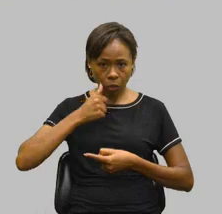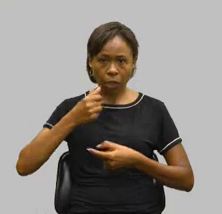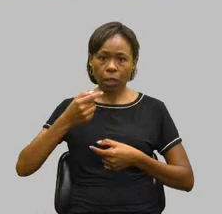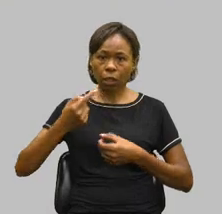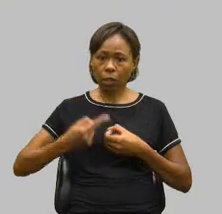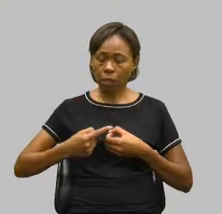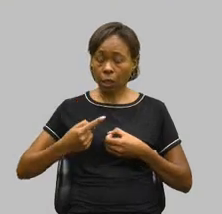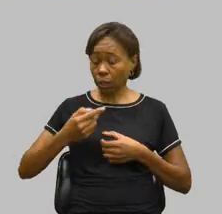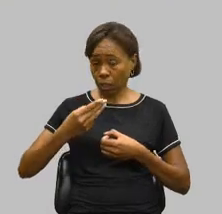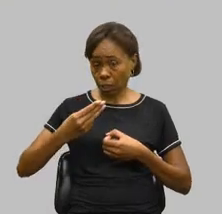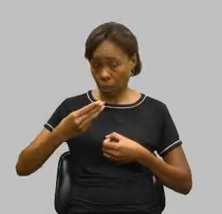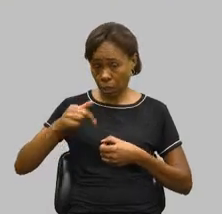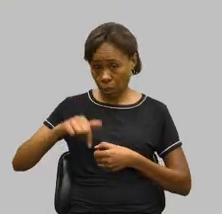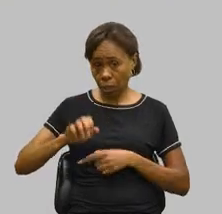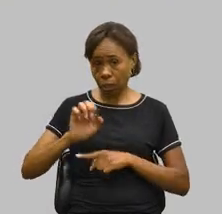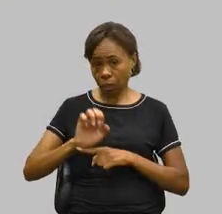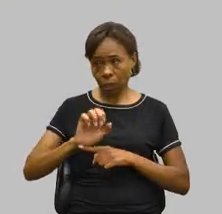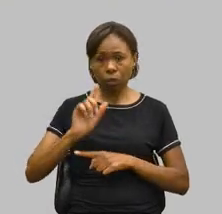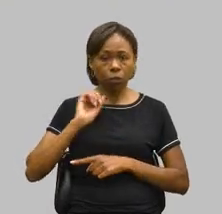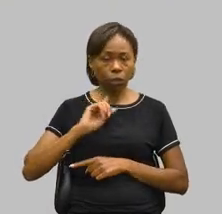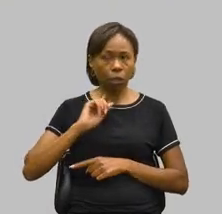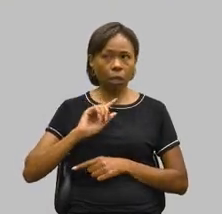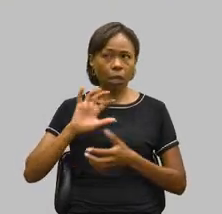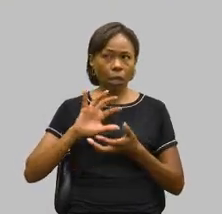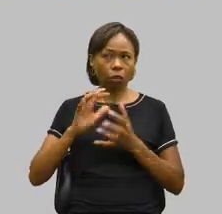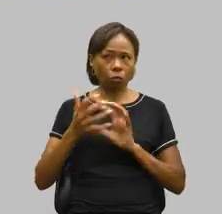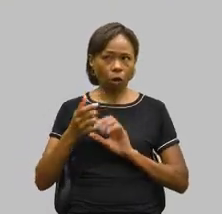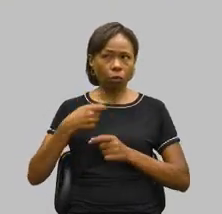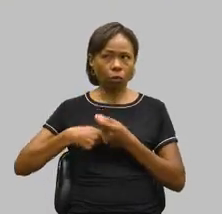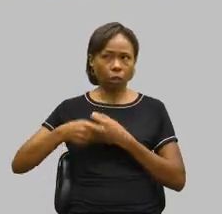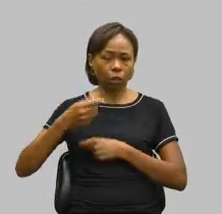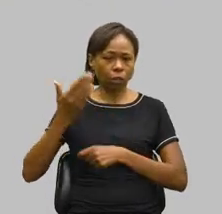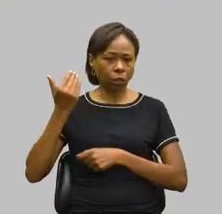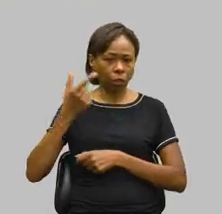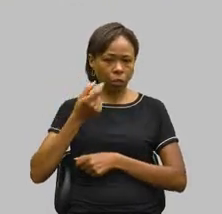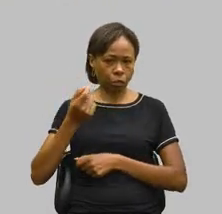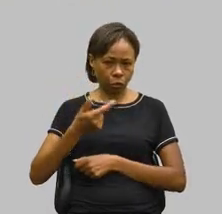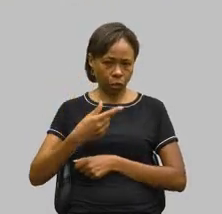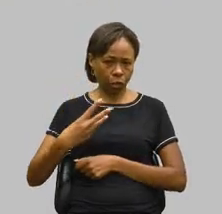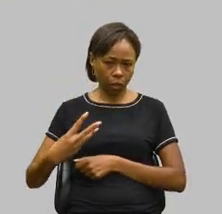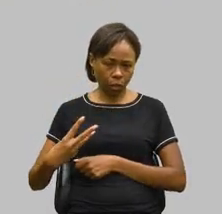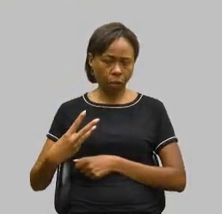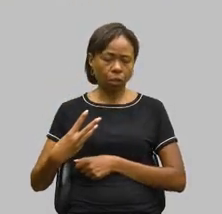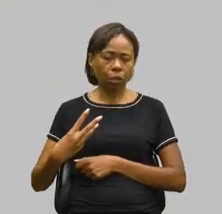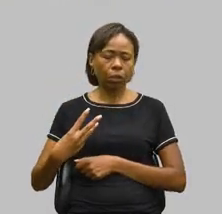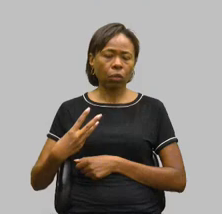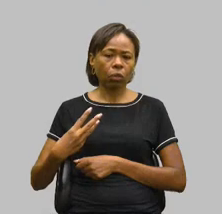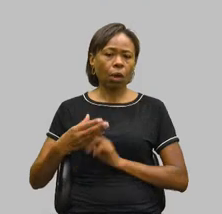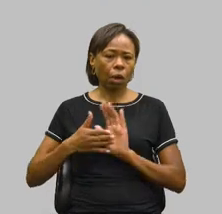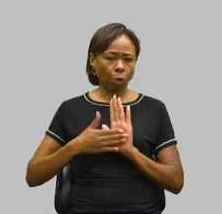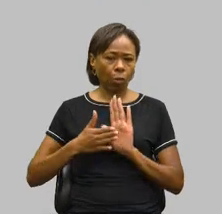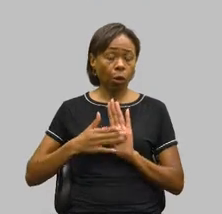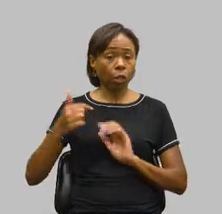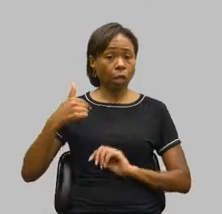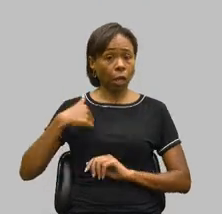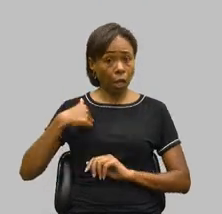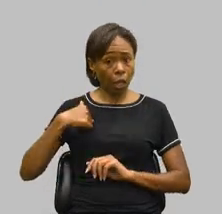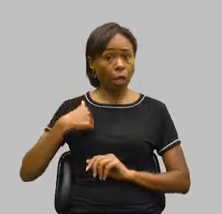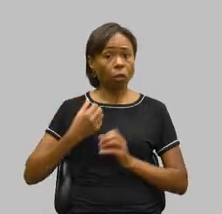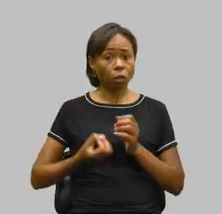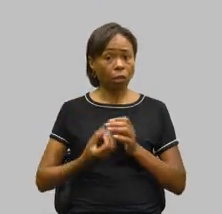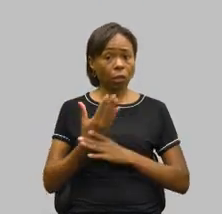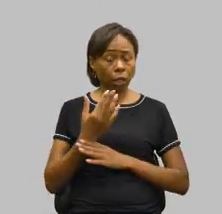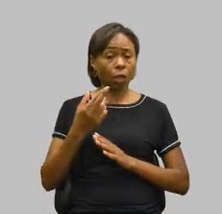administrativa apresentada aqui no ano passado 2023 eh nós fizemos eu fiz um requerimento